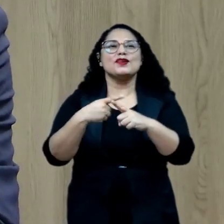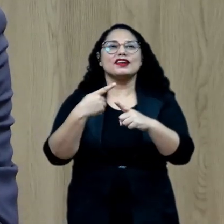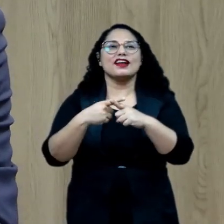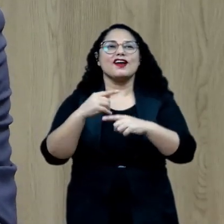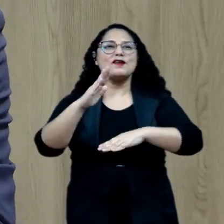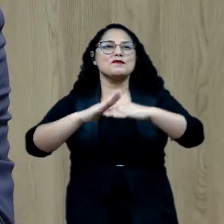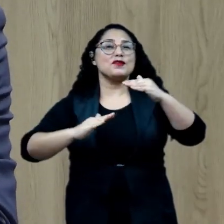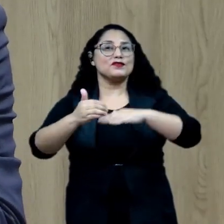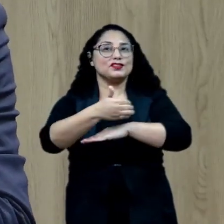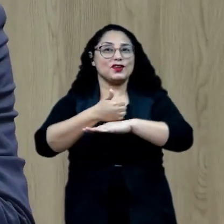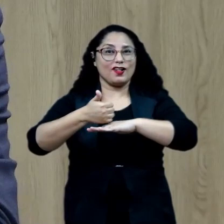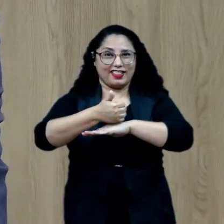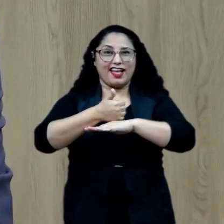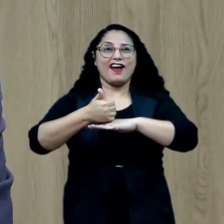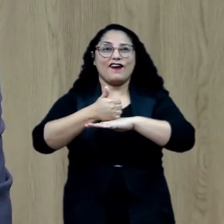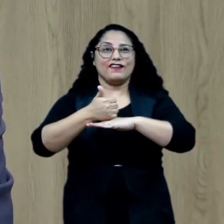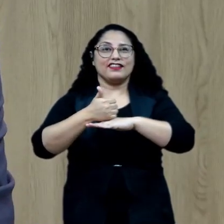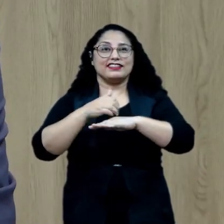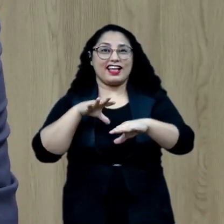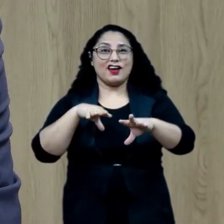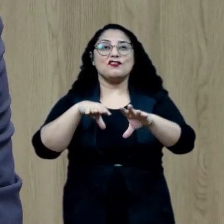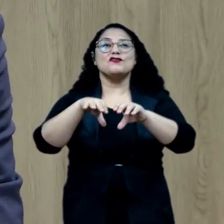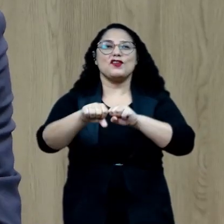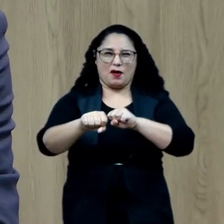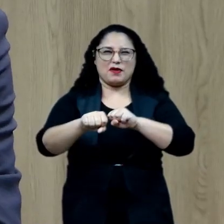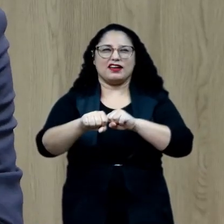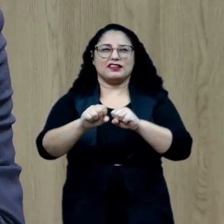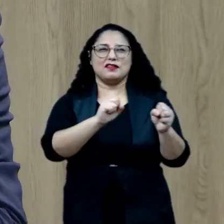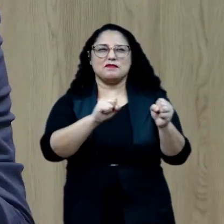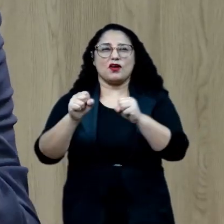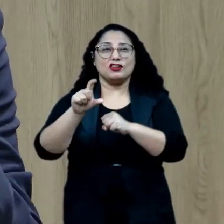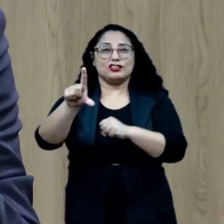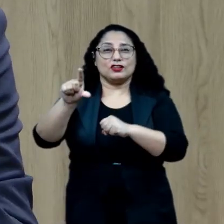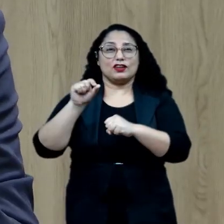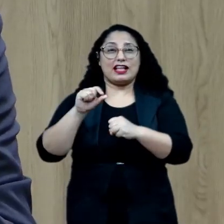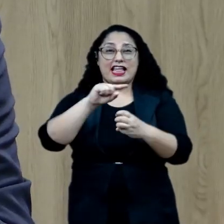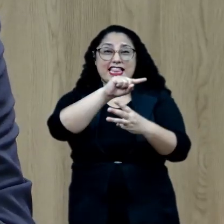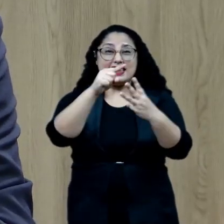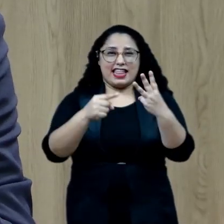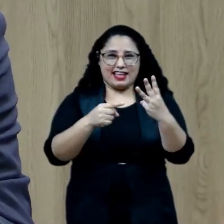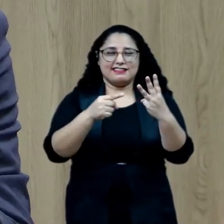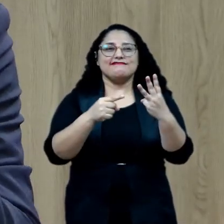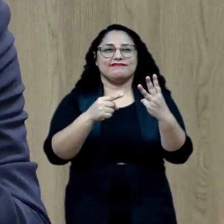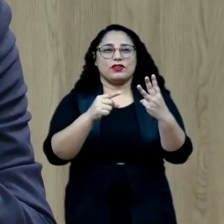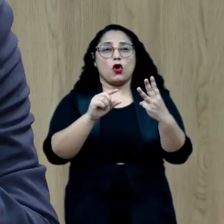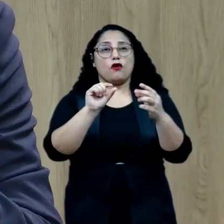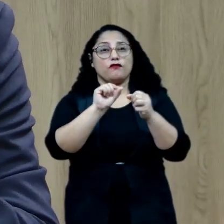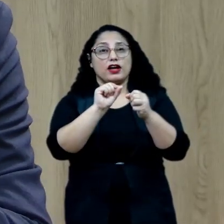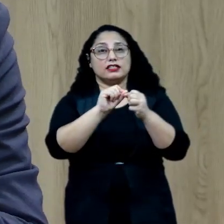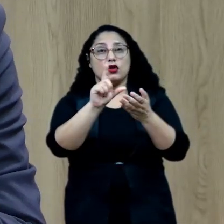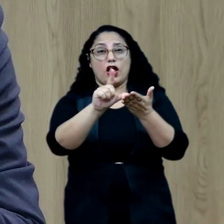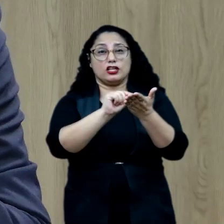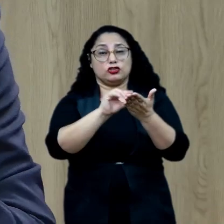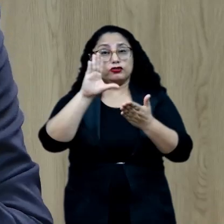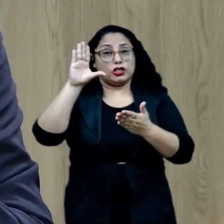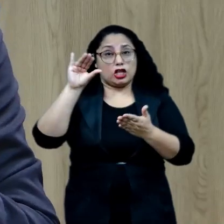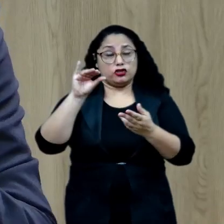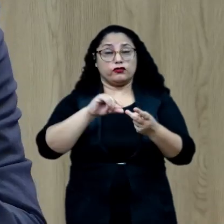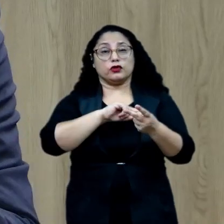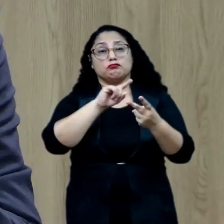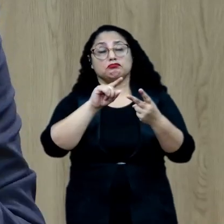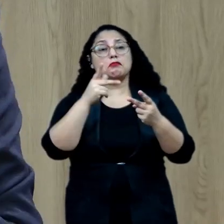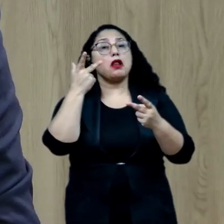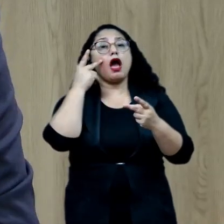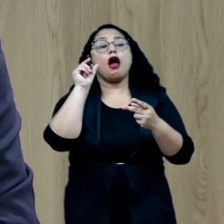o profissional que está se formando, ele pode escolher entre 3 modalidades. Ou fazer um artigo científico,